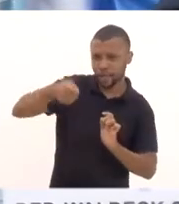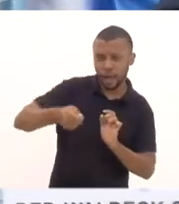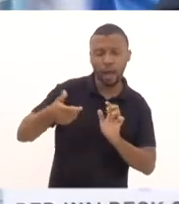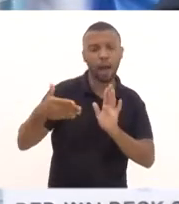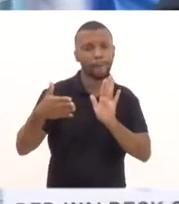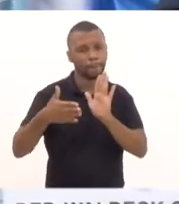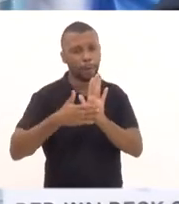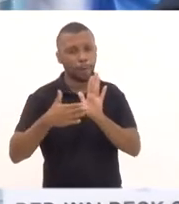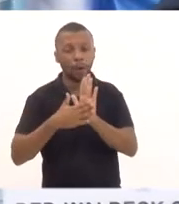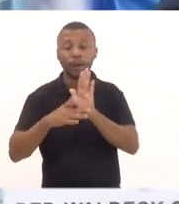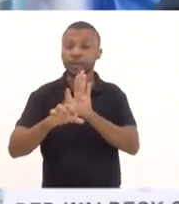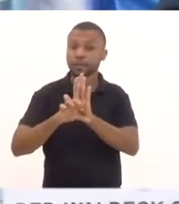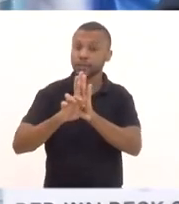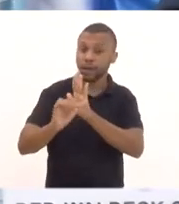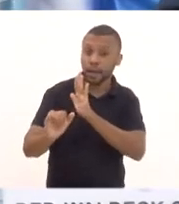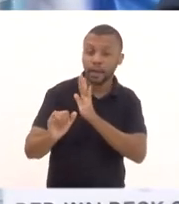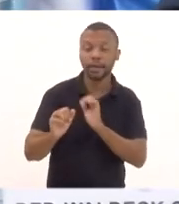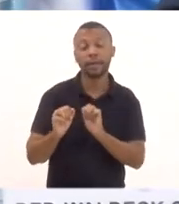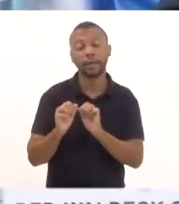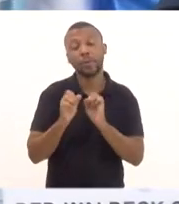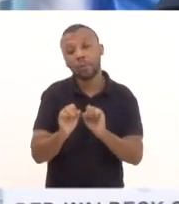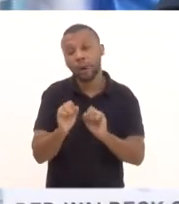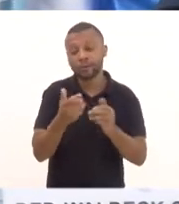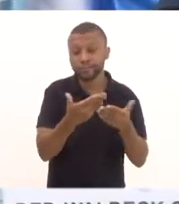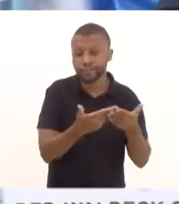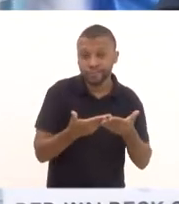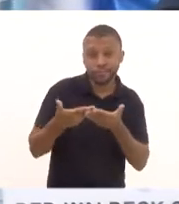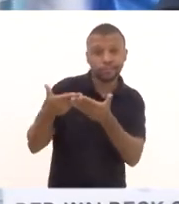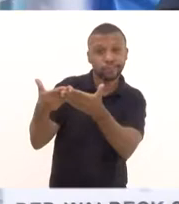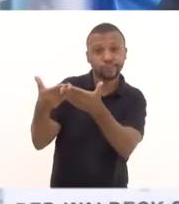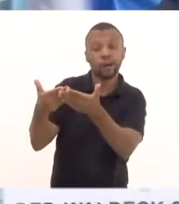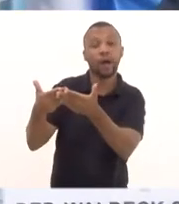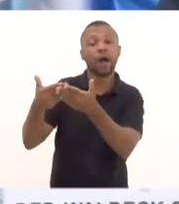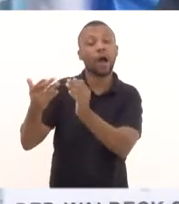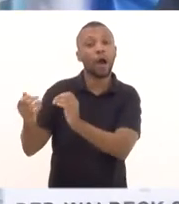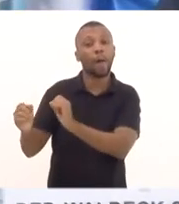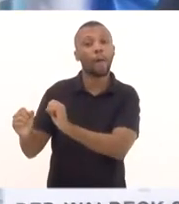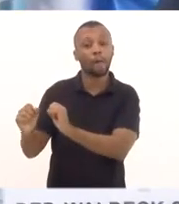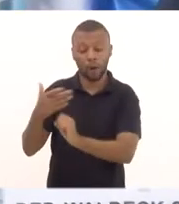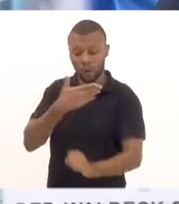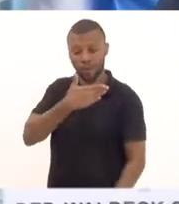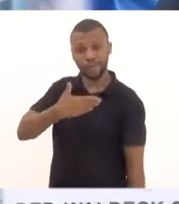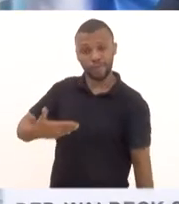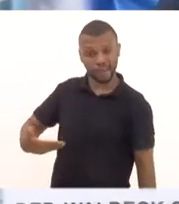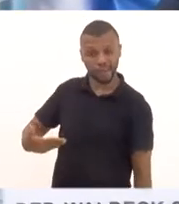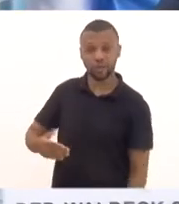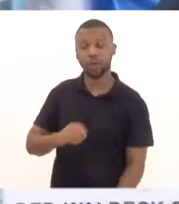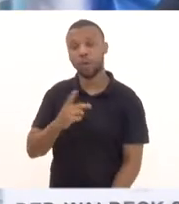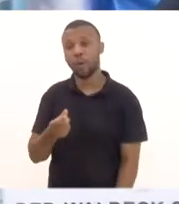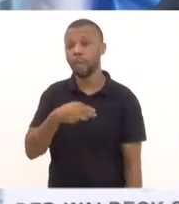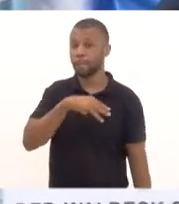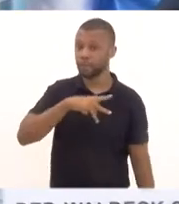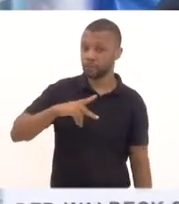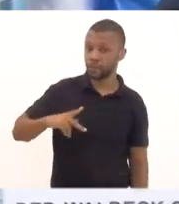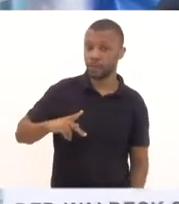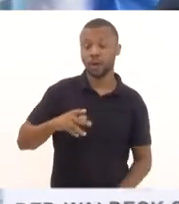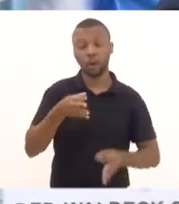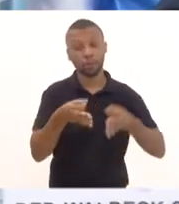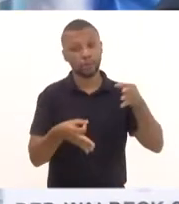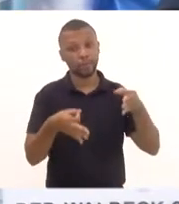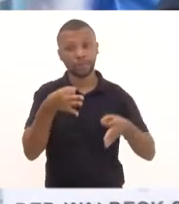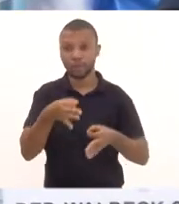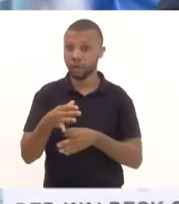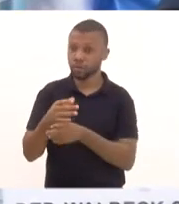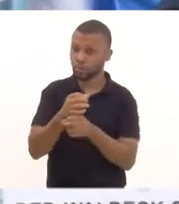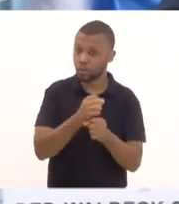legislativas eventual encaminhamento repetimos o poder executivo ao Ministério Público e ao Tribunal de Contas e aos conselhos profissionais